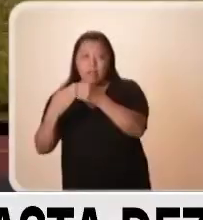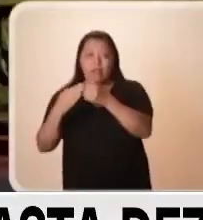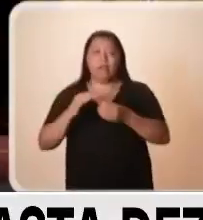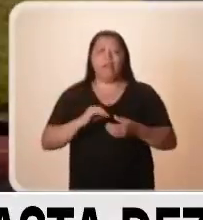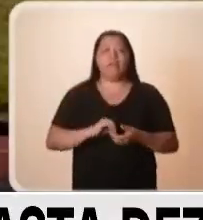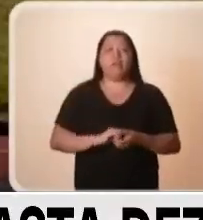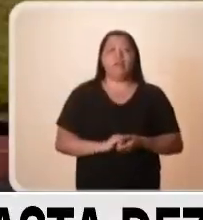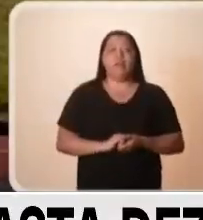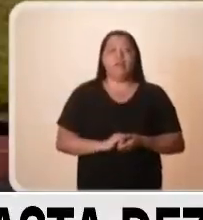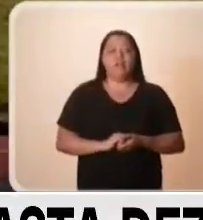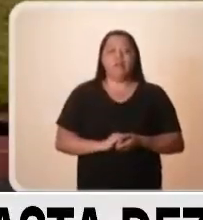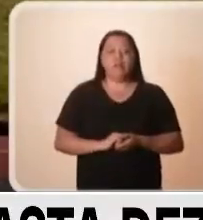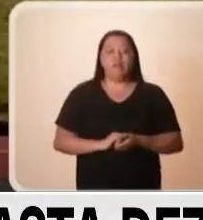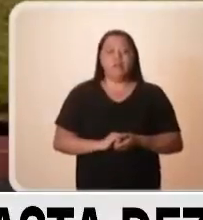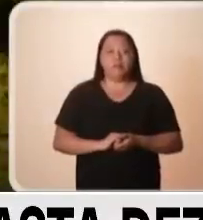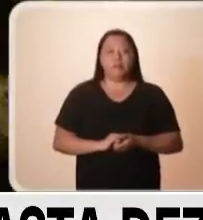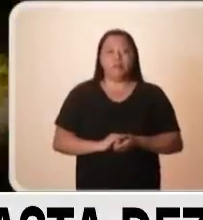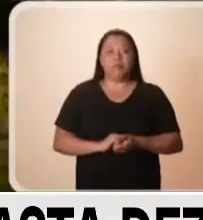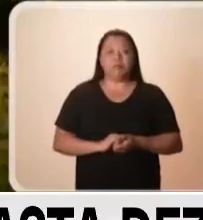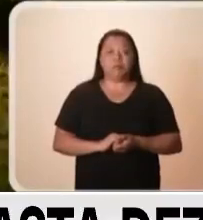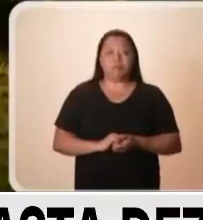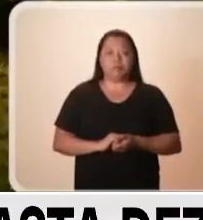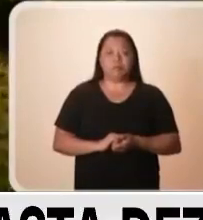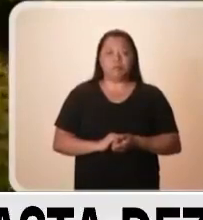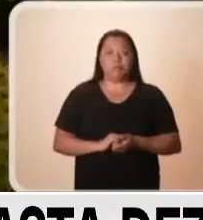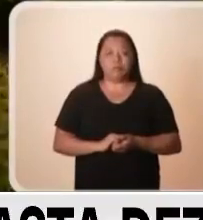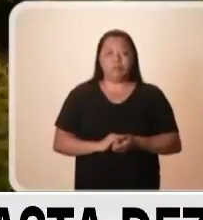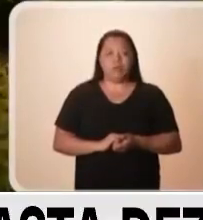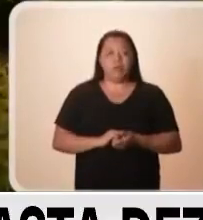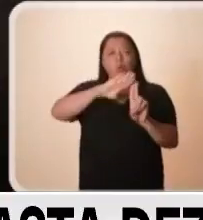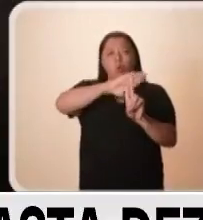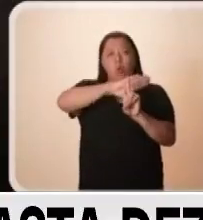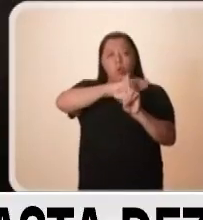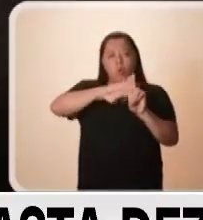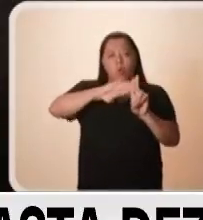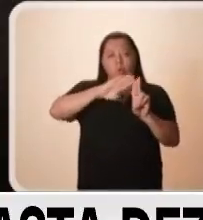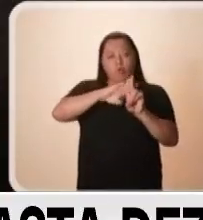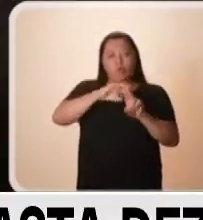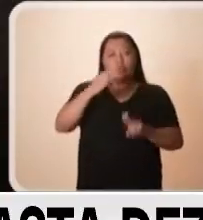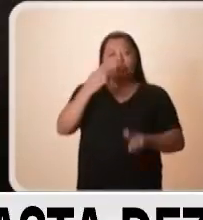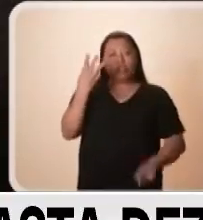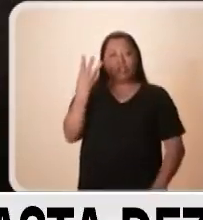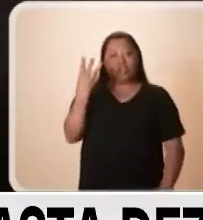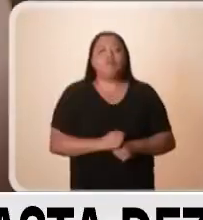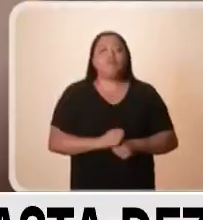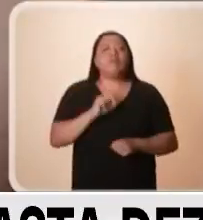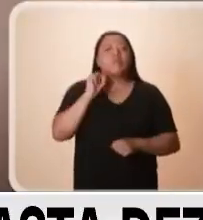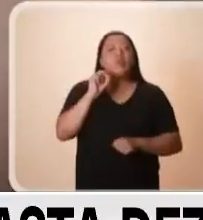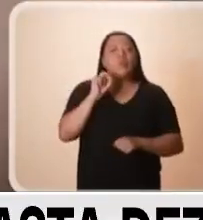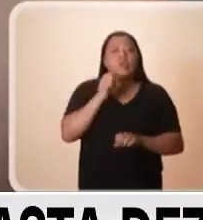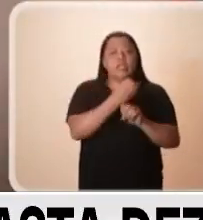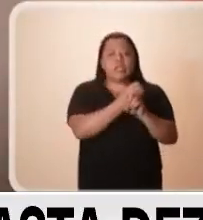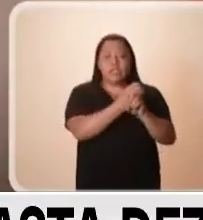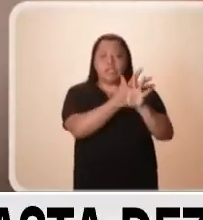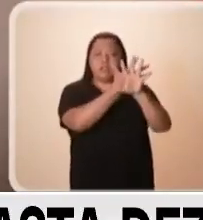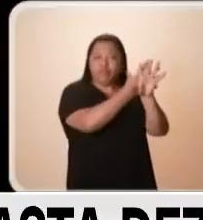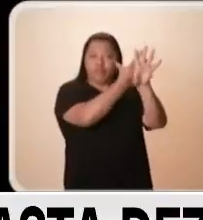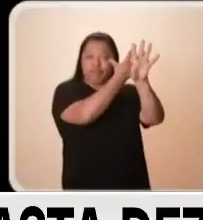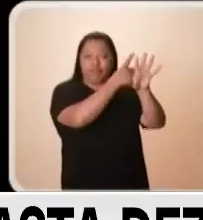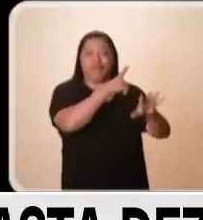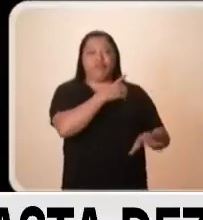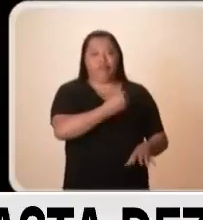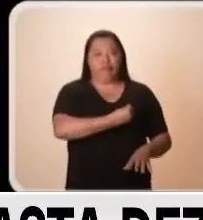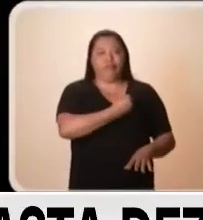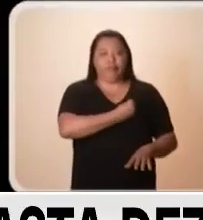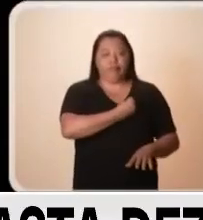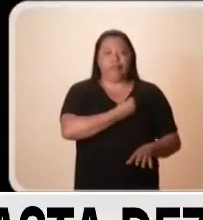no ano passado 7 estudantes chegaram a ser expulsos porque houve verificação de conversas com